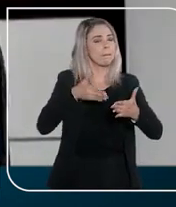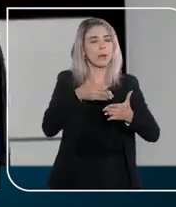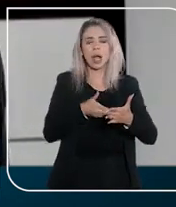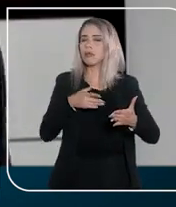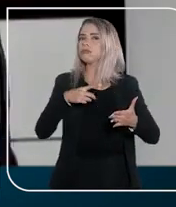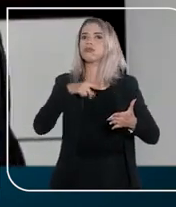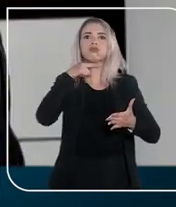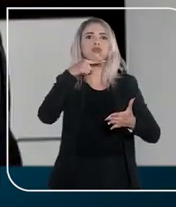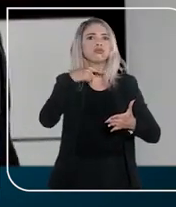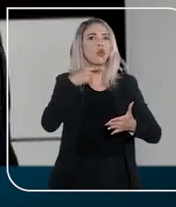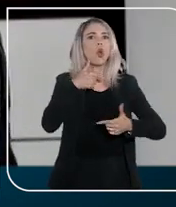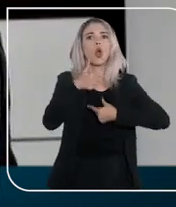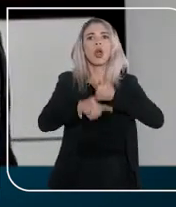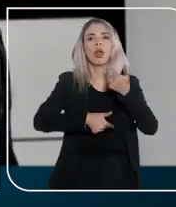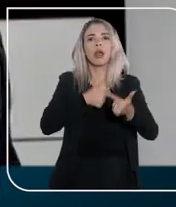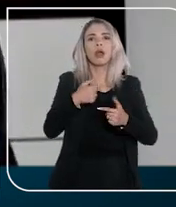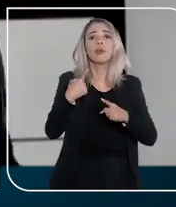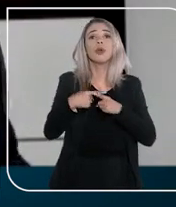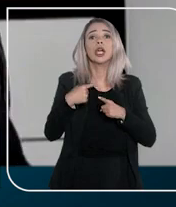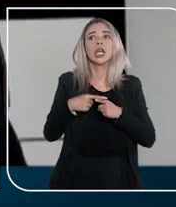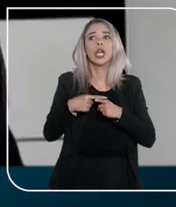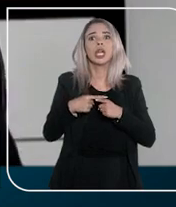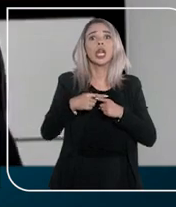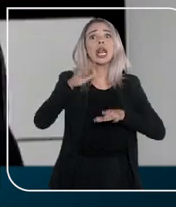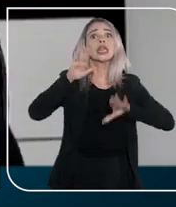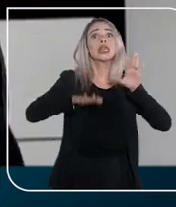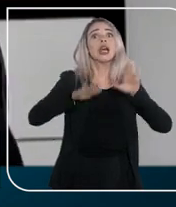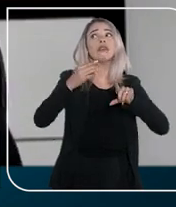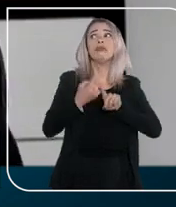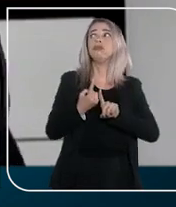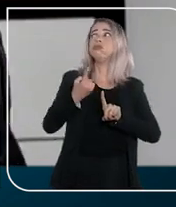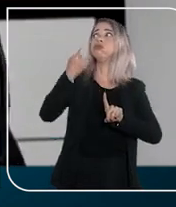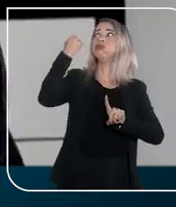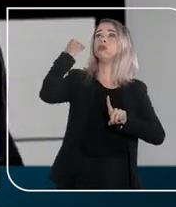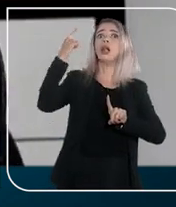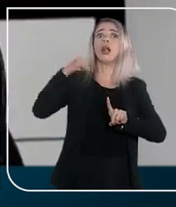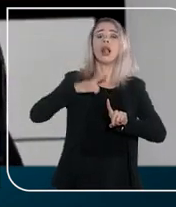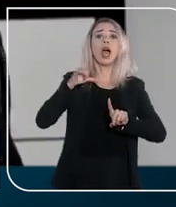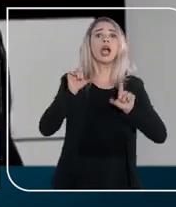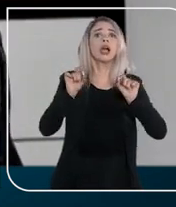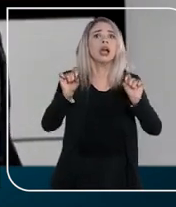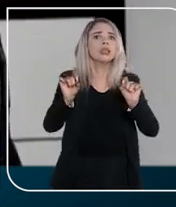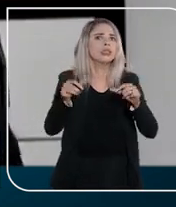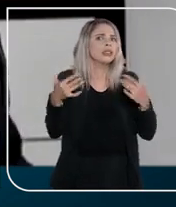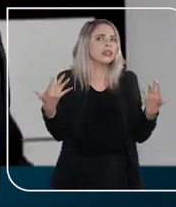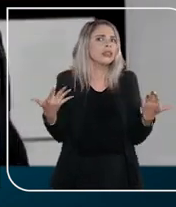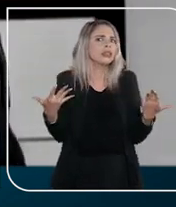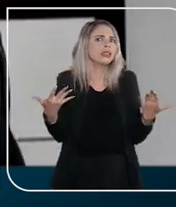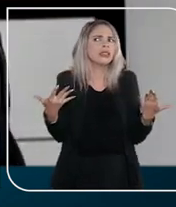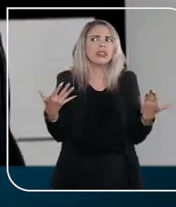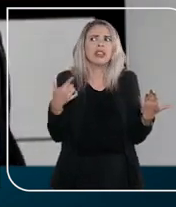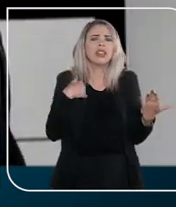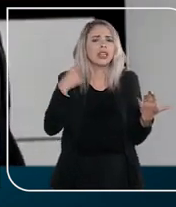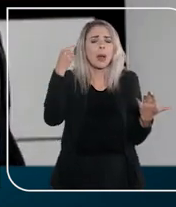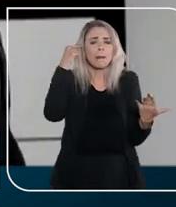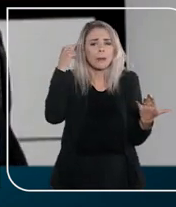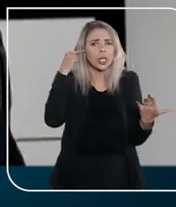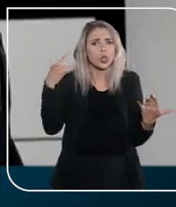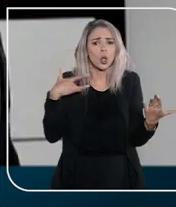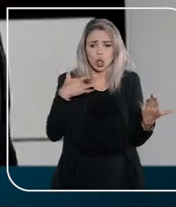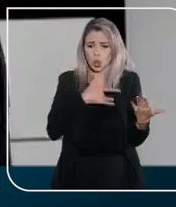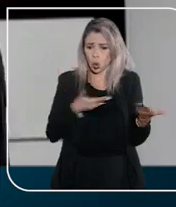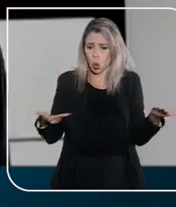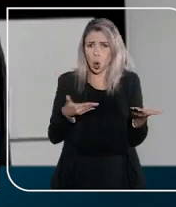do tribunal a pretexto de que um dia ela teve câncer. Então, não se cogitou a saúde dela atual.